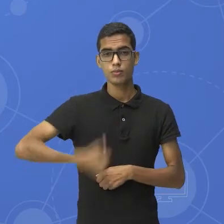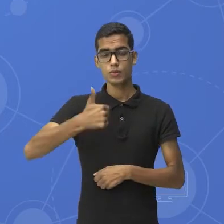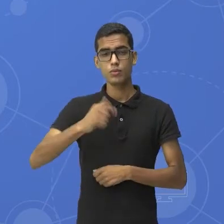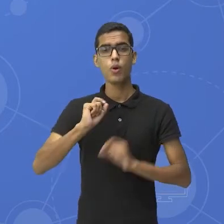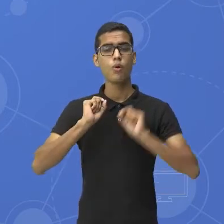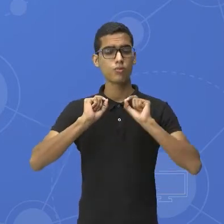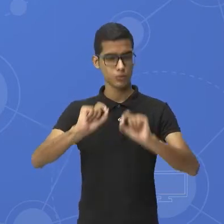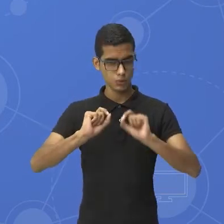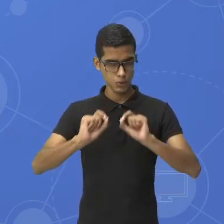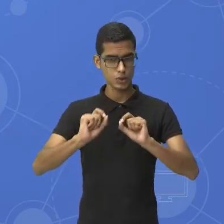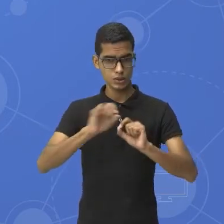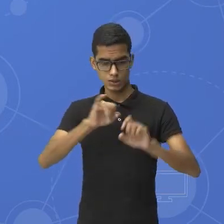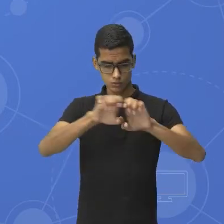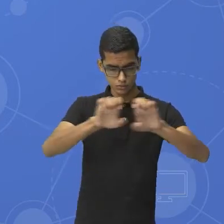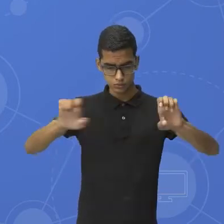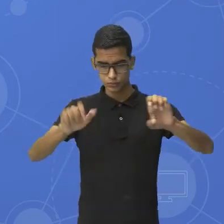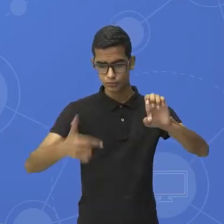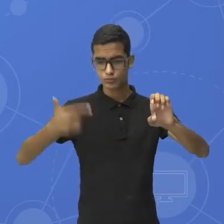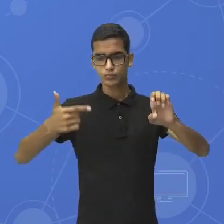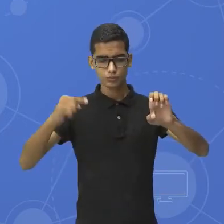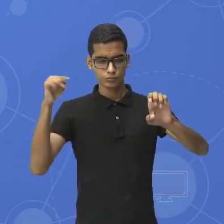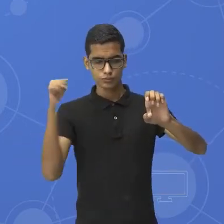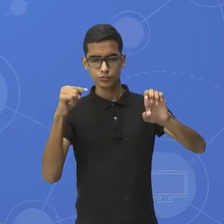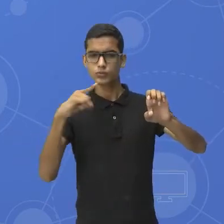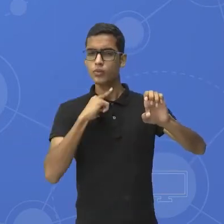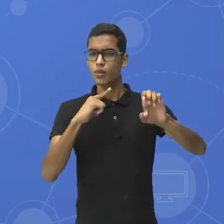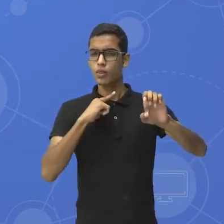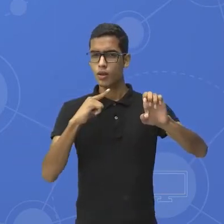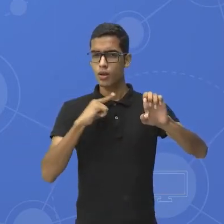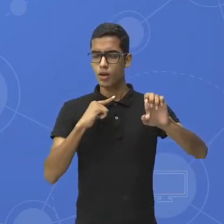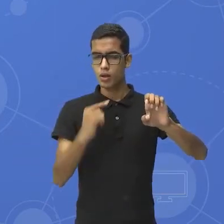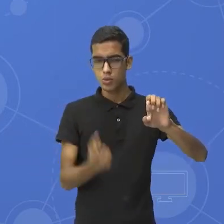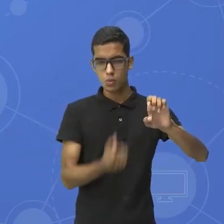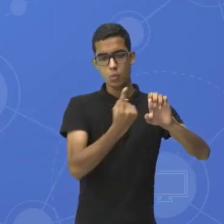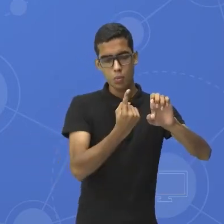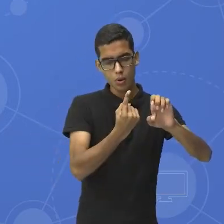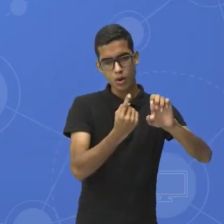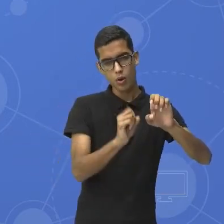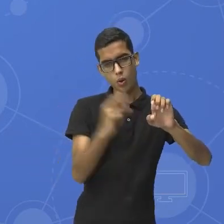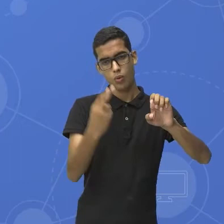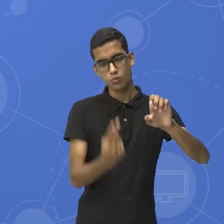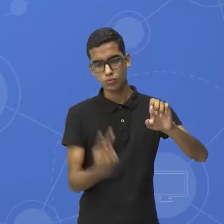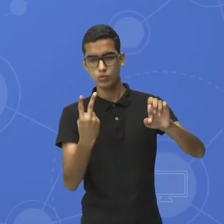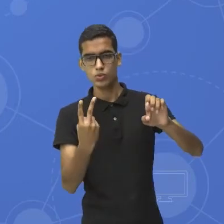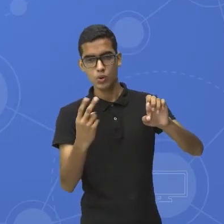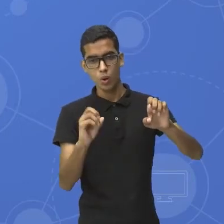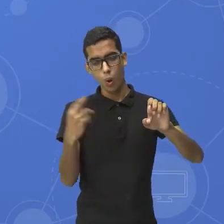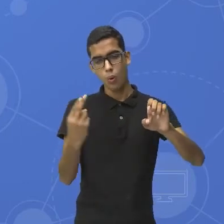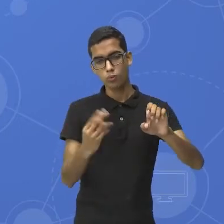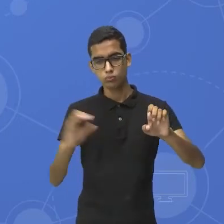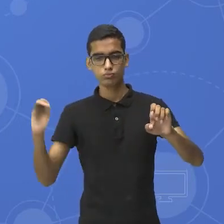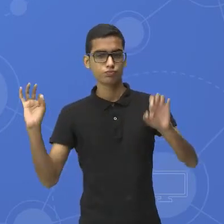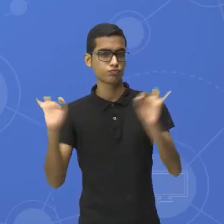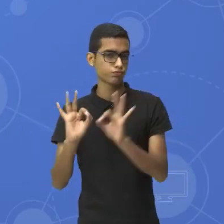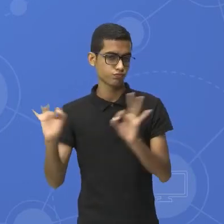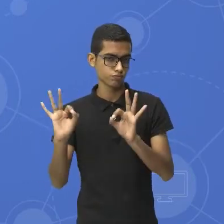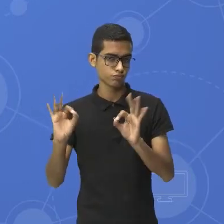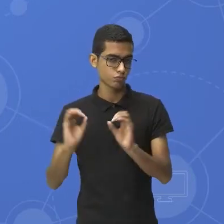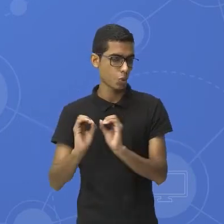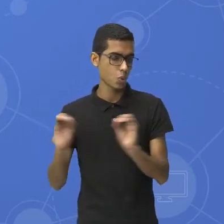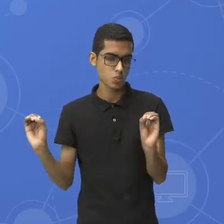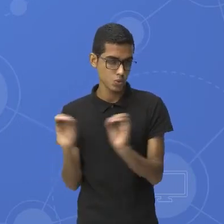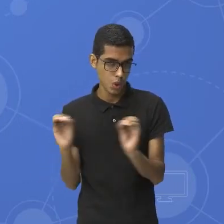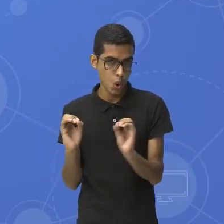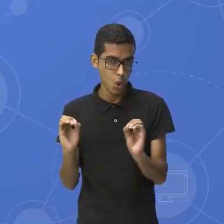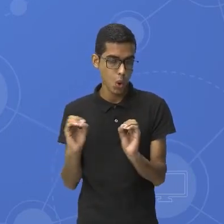se uma equação do segundo grau tem uma, duas ou nenhuma raiz, tá?